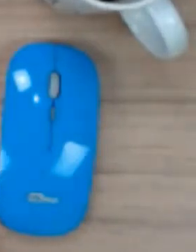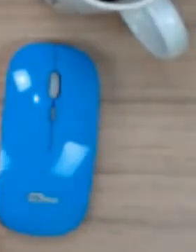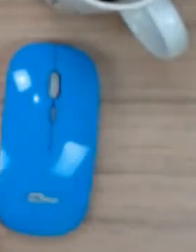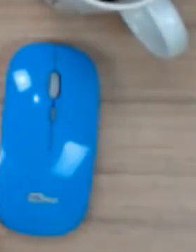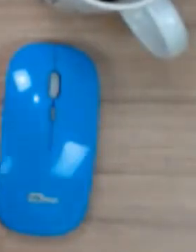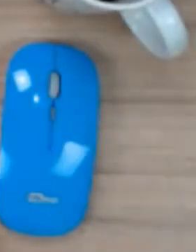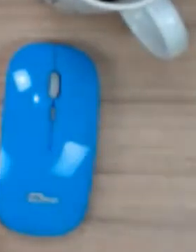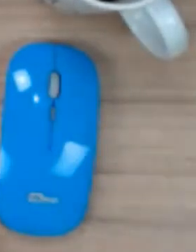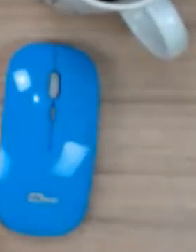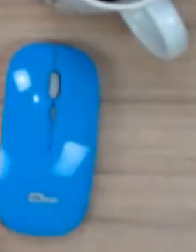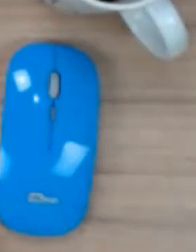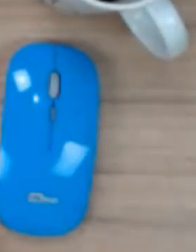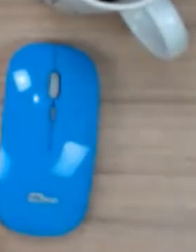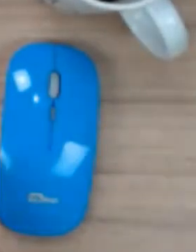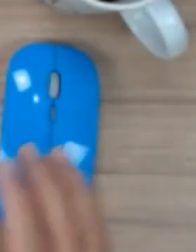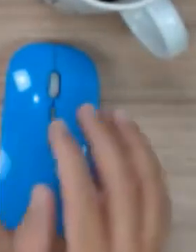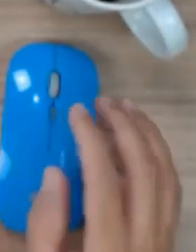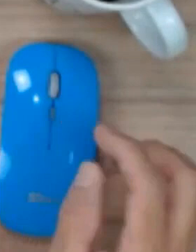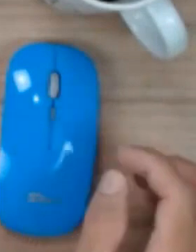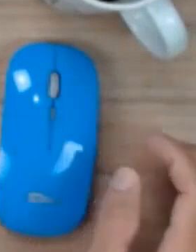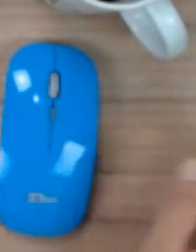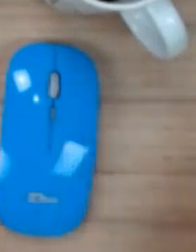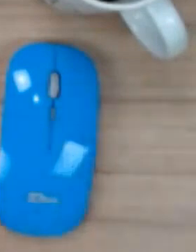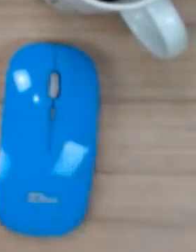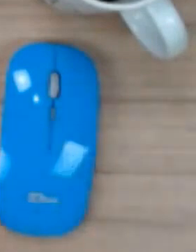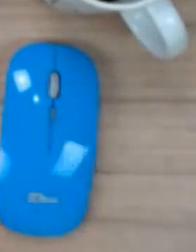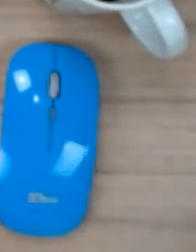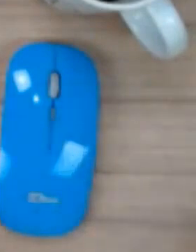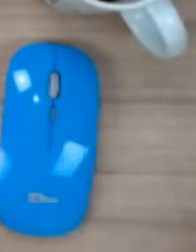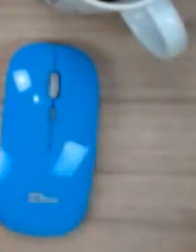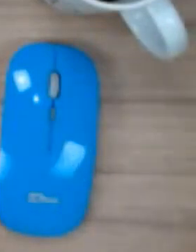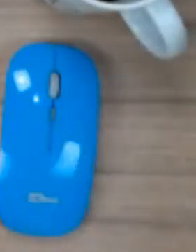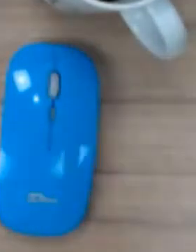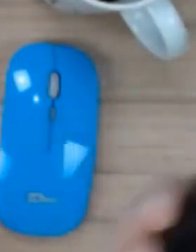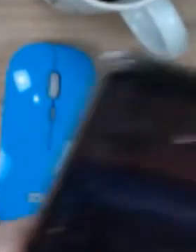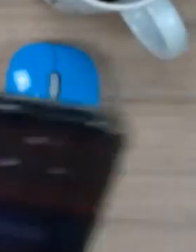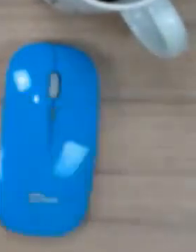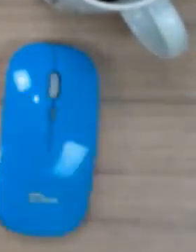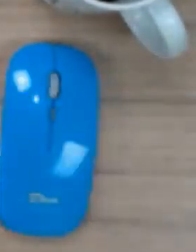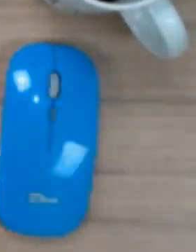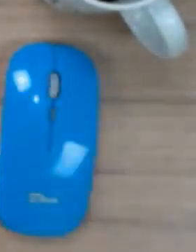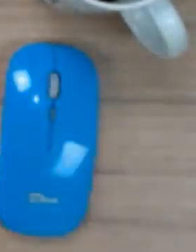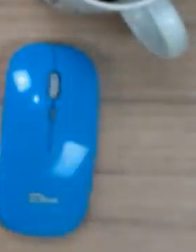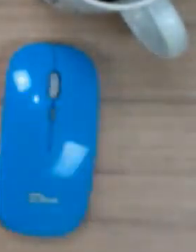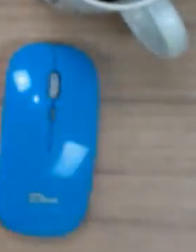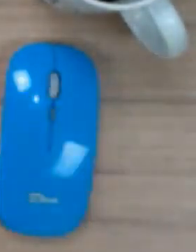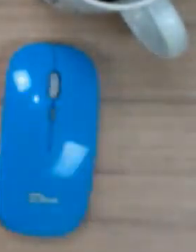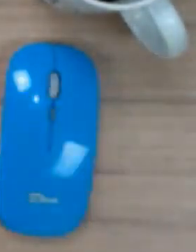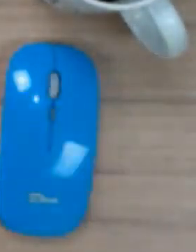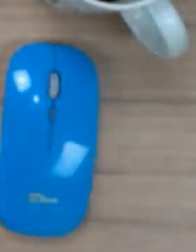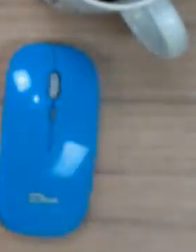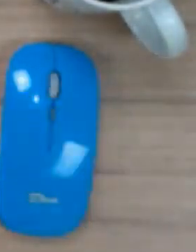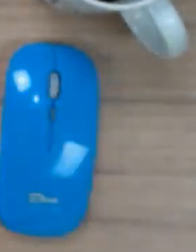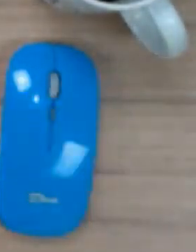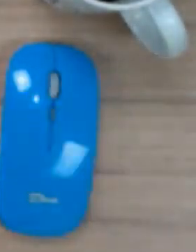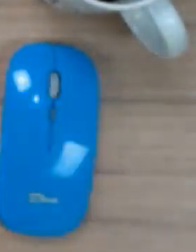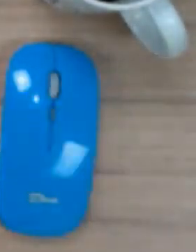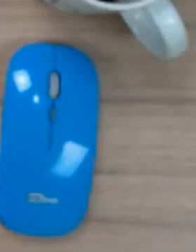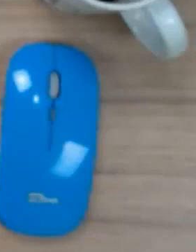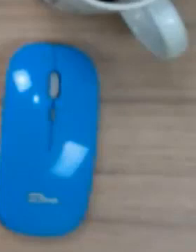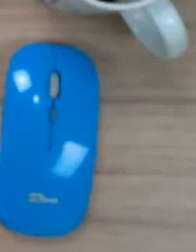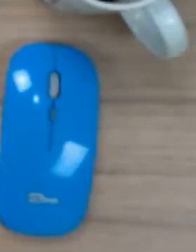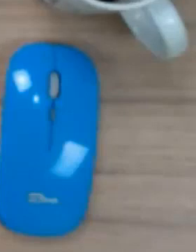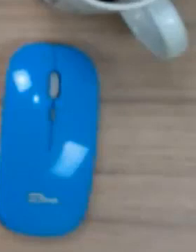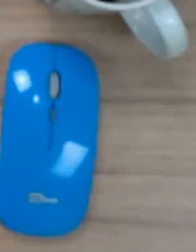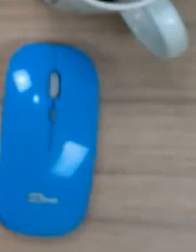eu falo com seu pai que diabo Caio vem comigo vamos nessa alguém fez uma pergunta deixe-me ver Adriana Figueiredo